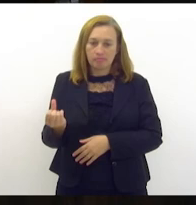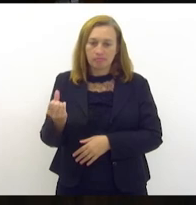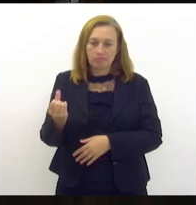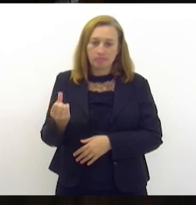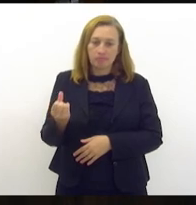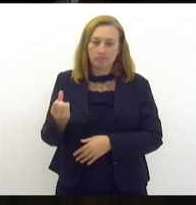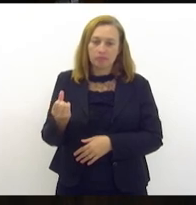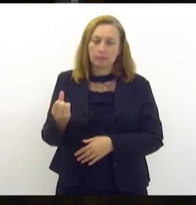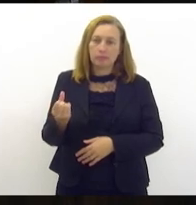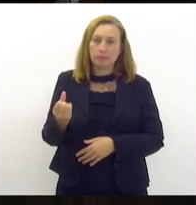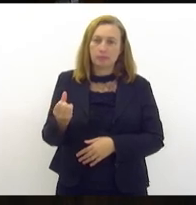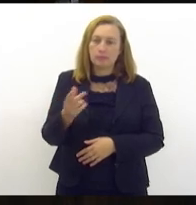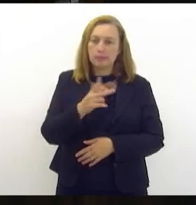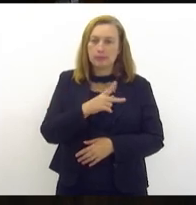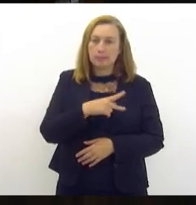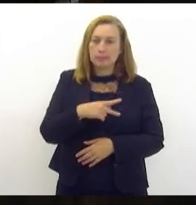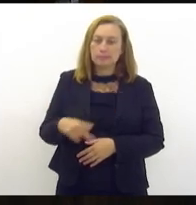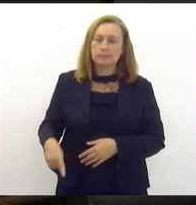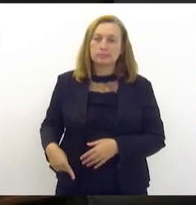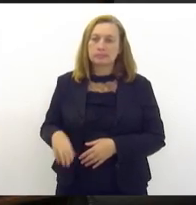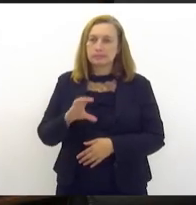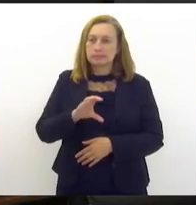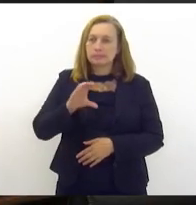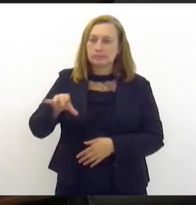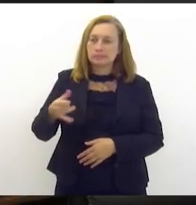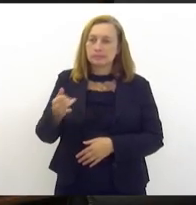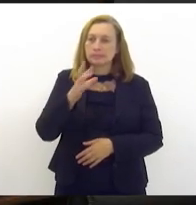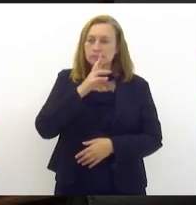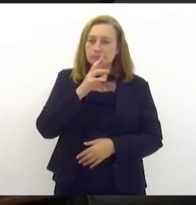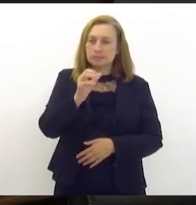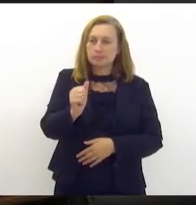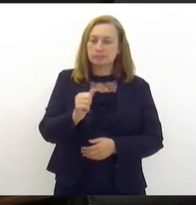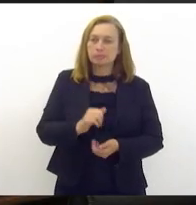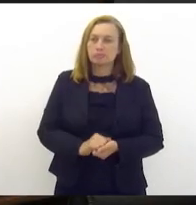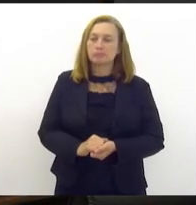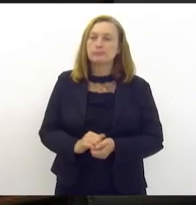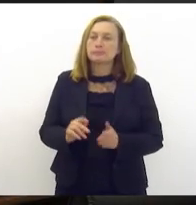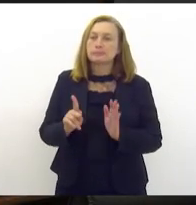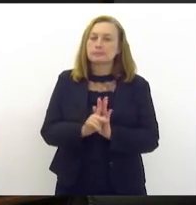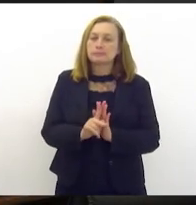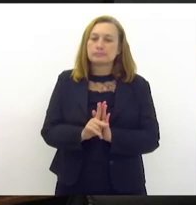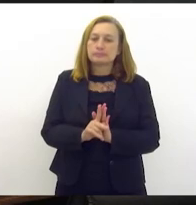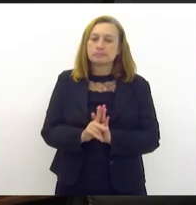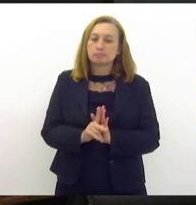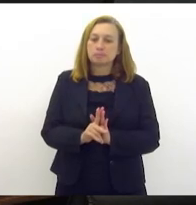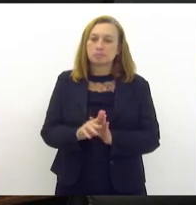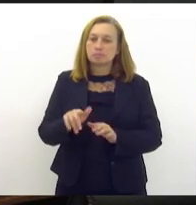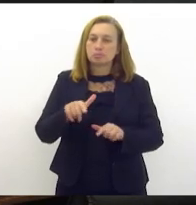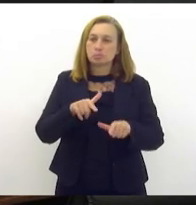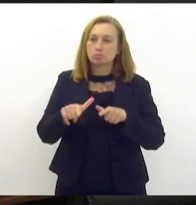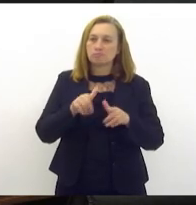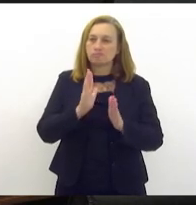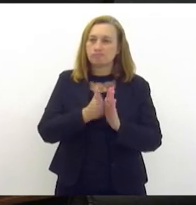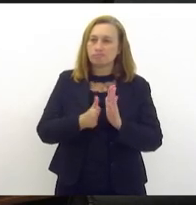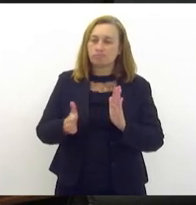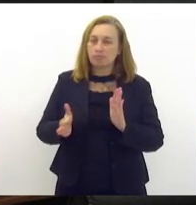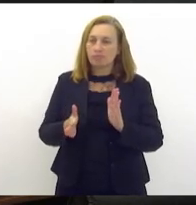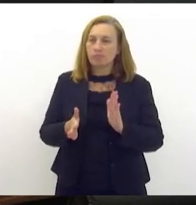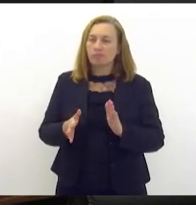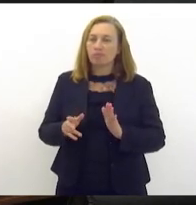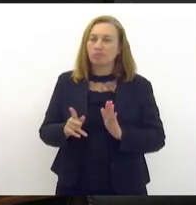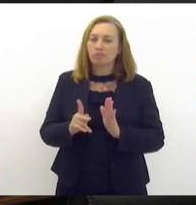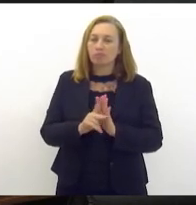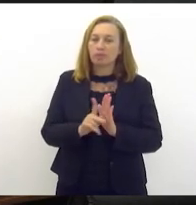nosso presidente da CCJ, Rodrigo Amorim. Projeto, nós vamos chamar o trabalho das ordens, esse projeto